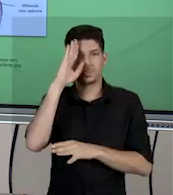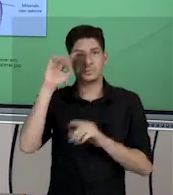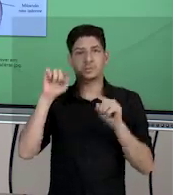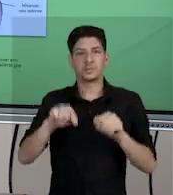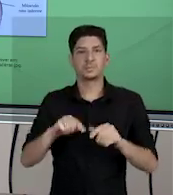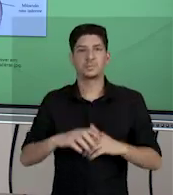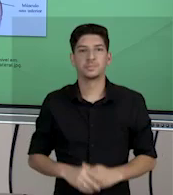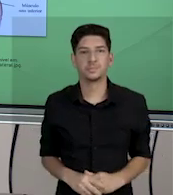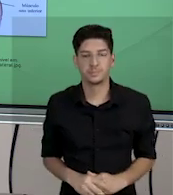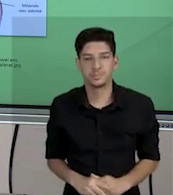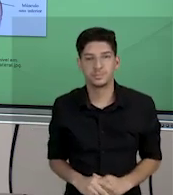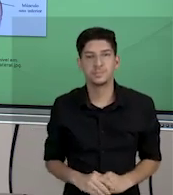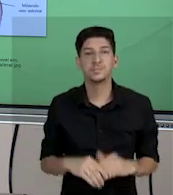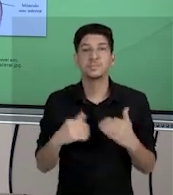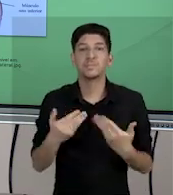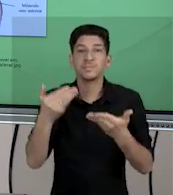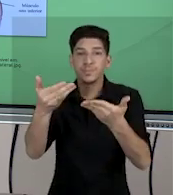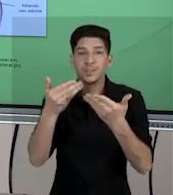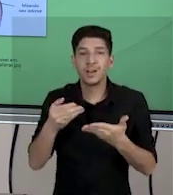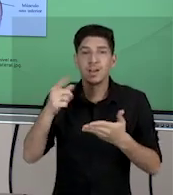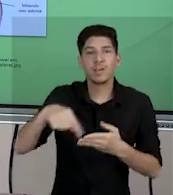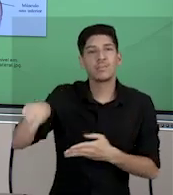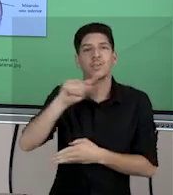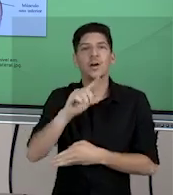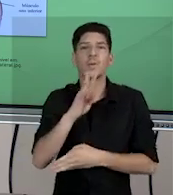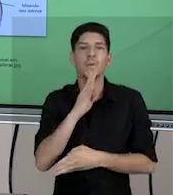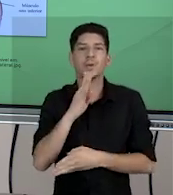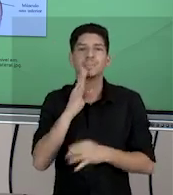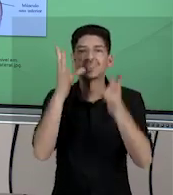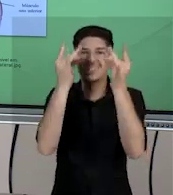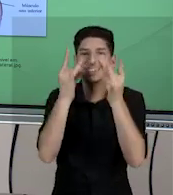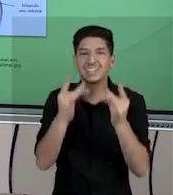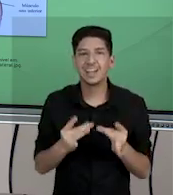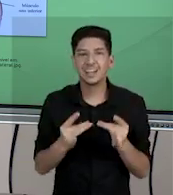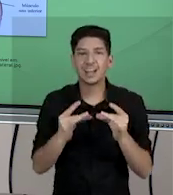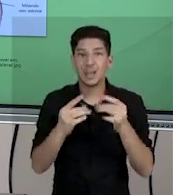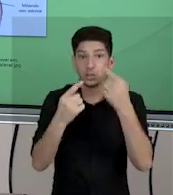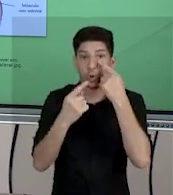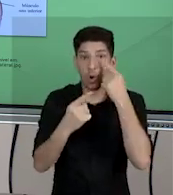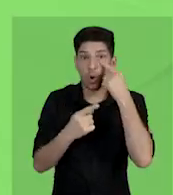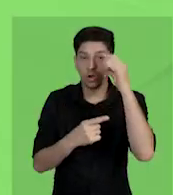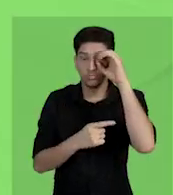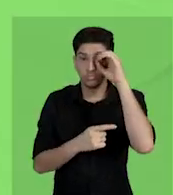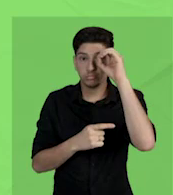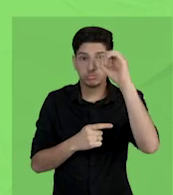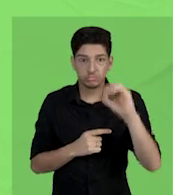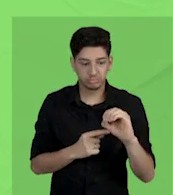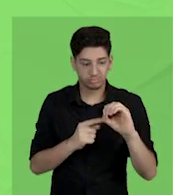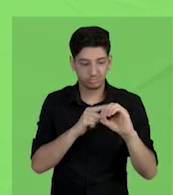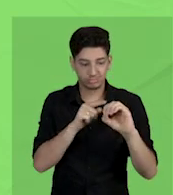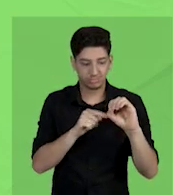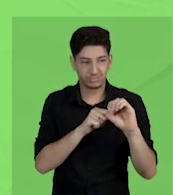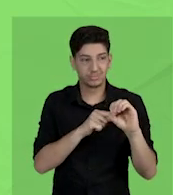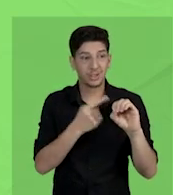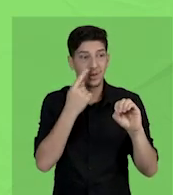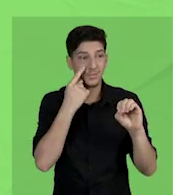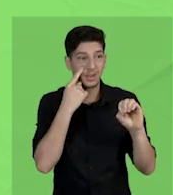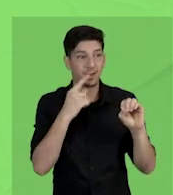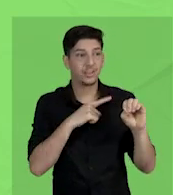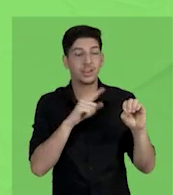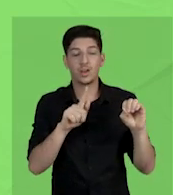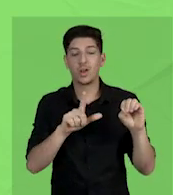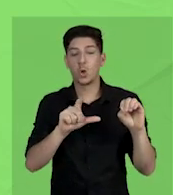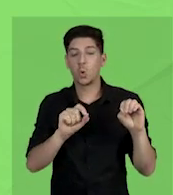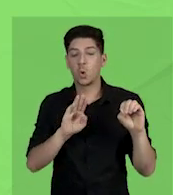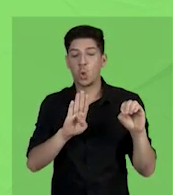vou convidá-los agora para conhecer um pouco da parte externa dos nossos olhos. Os olhos, né, então aqui um globo ocular contido dentro